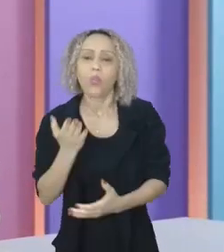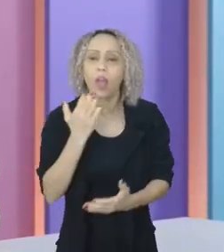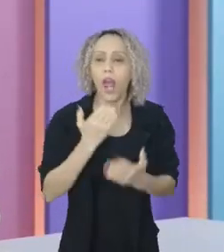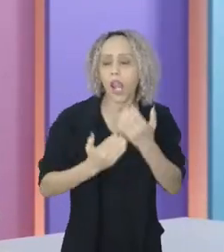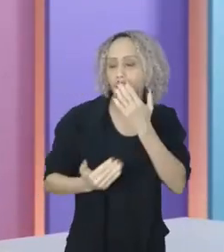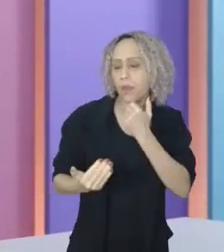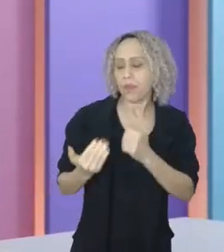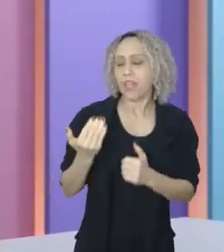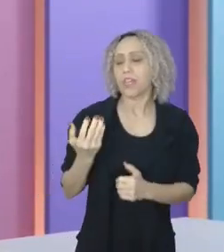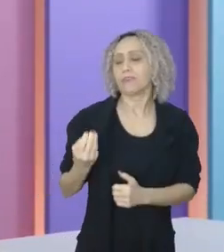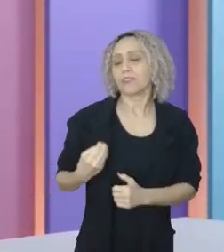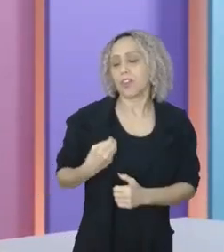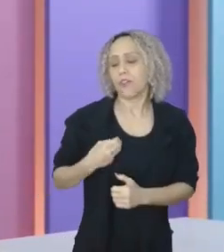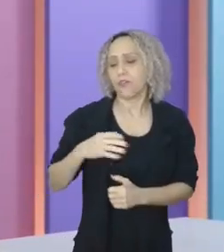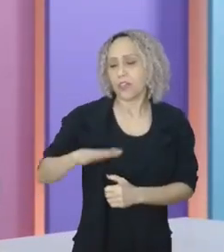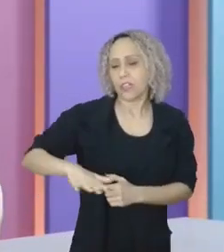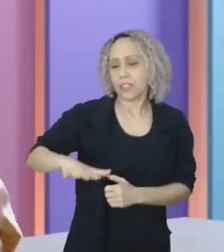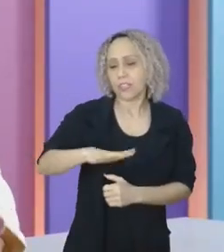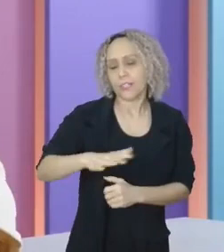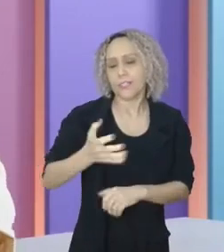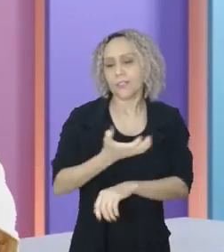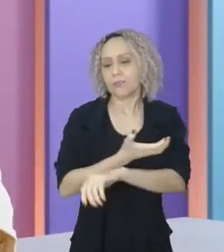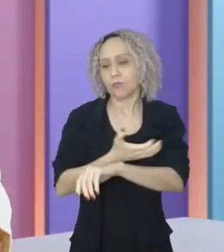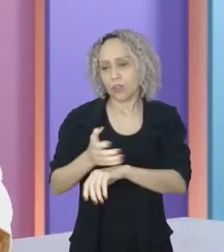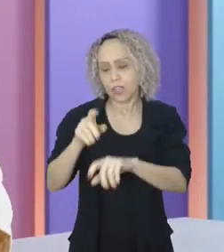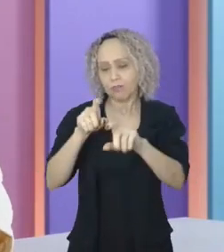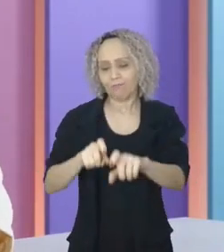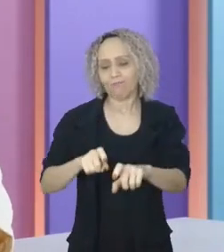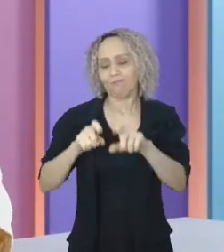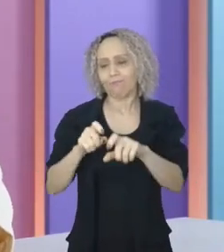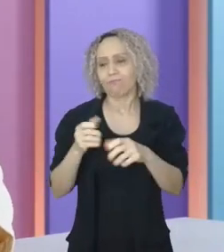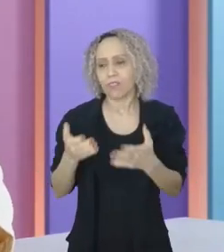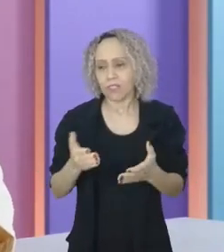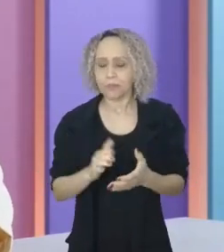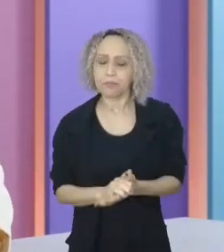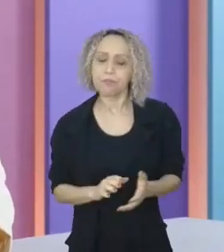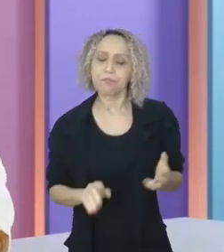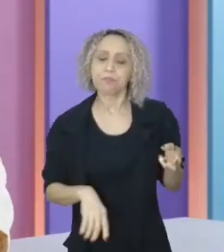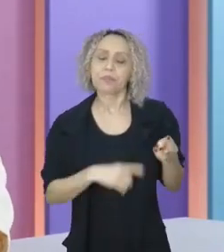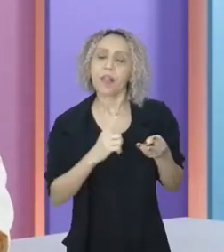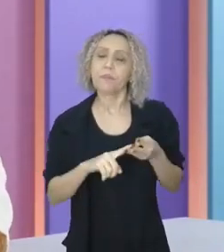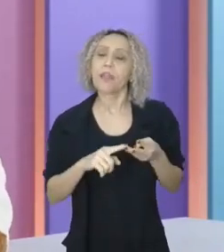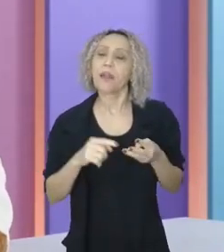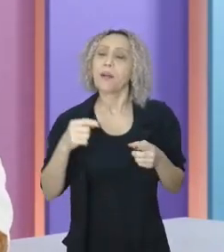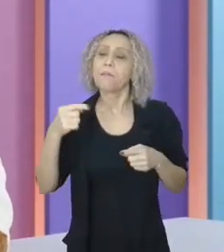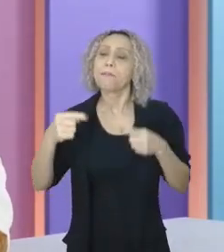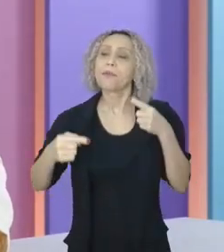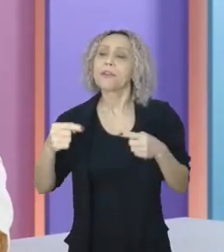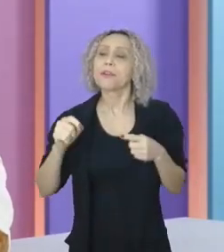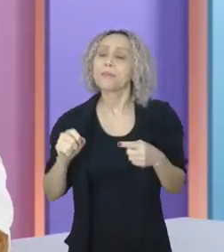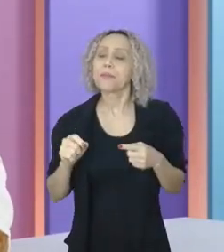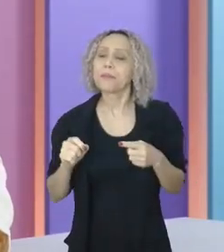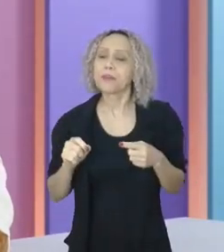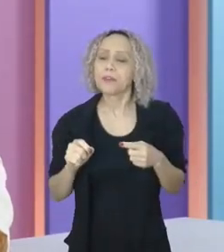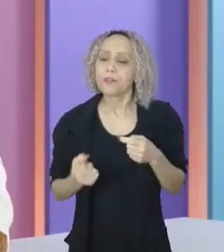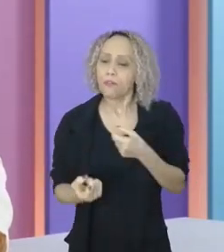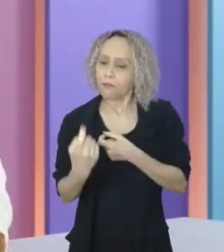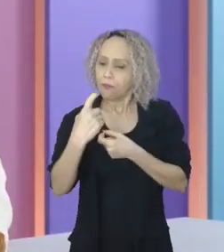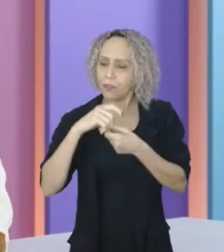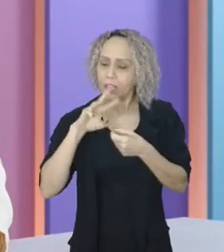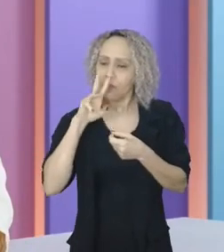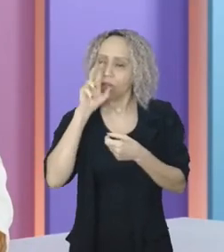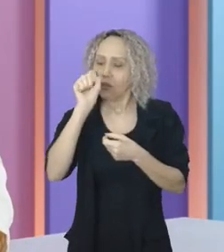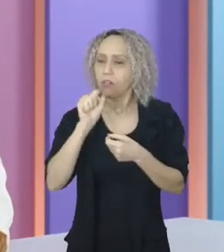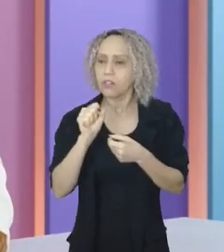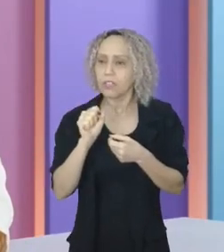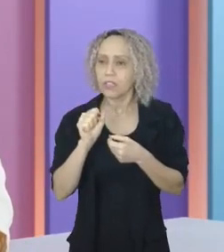outro elemento, outra política pública que o governo deverá retomar com força, primeiro é